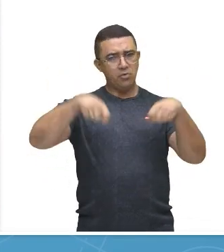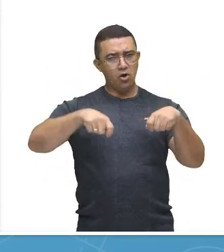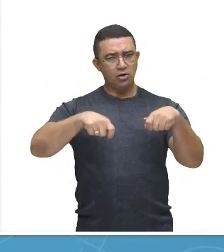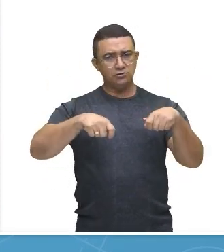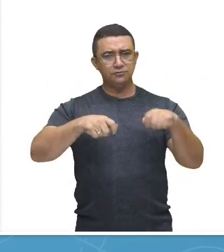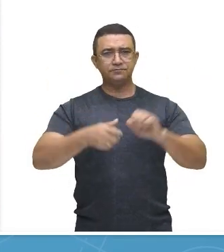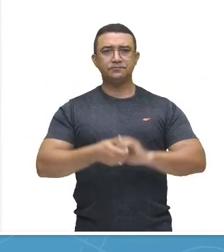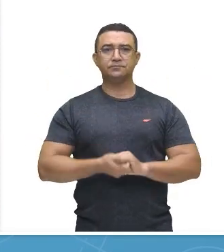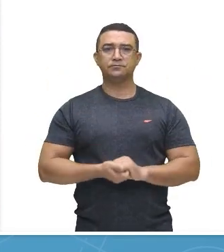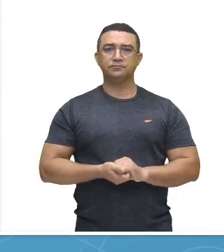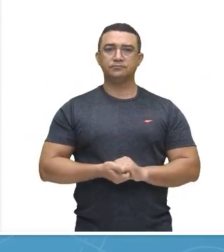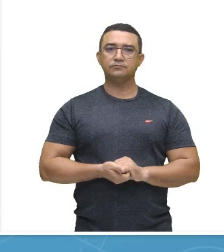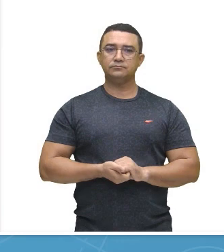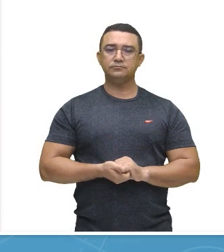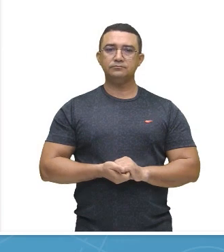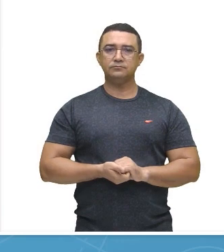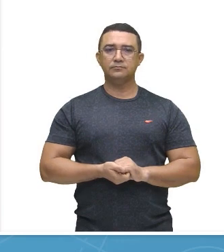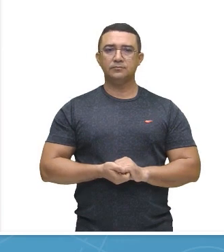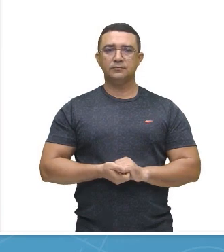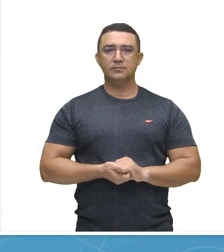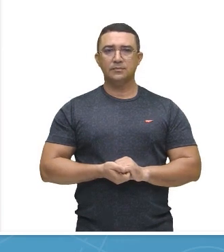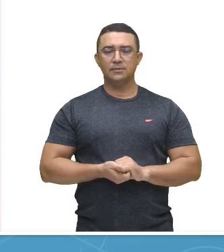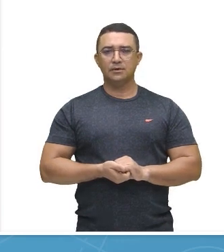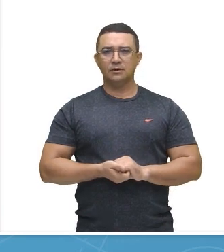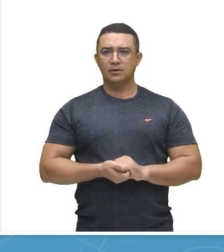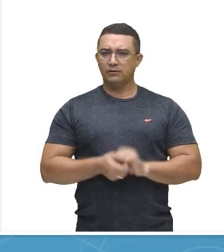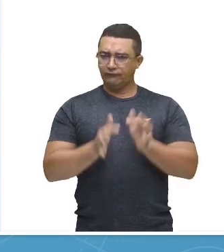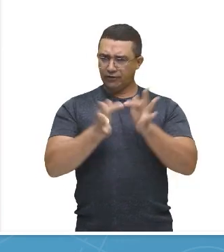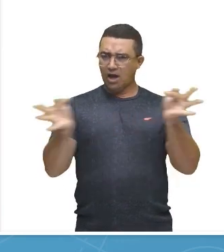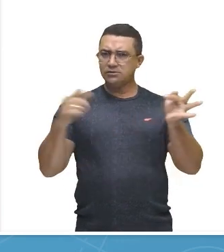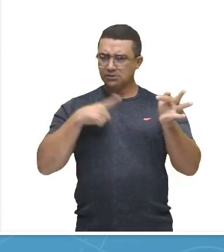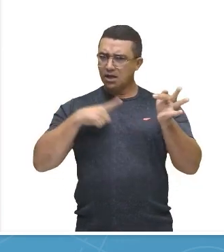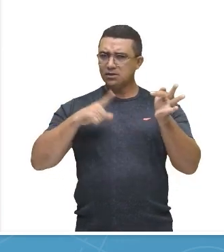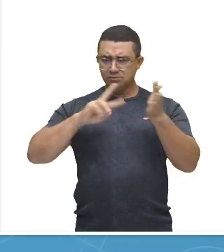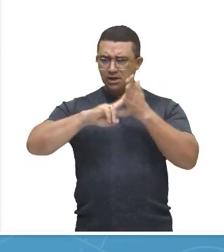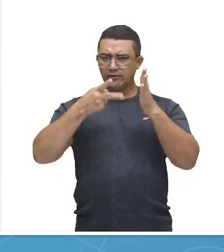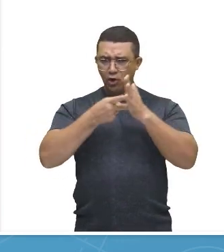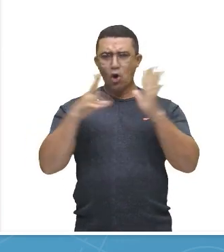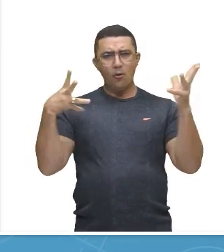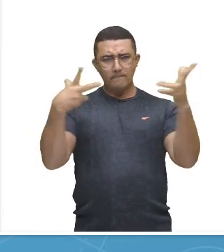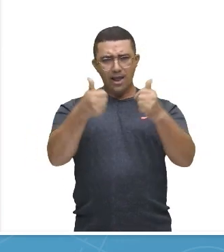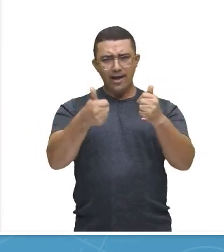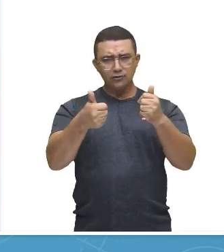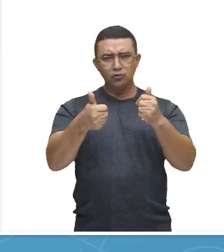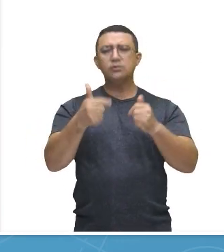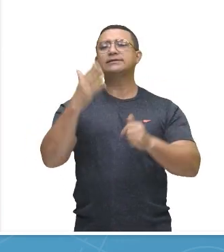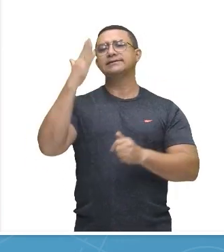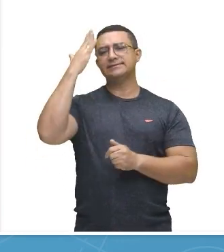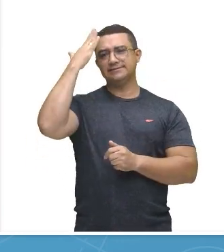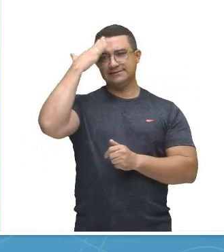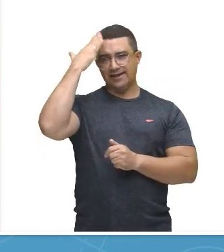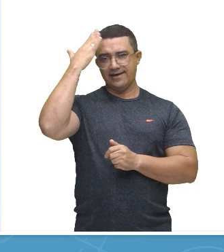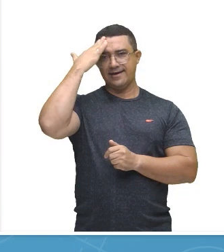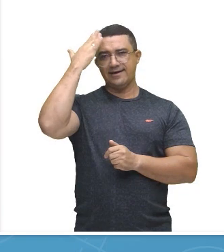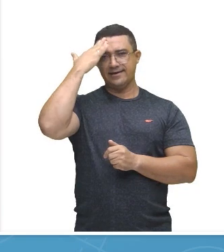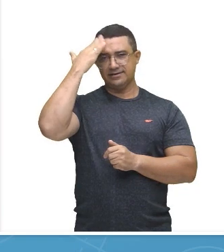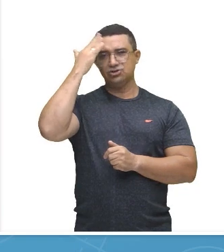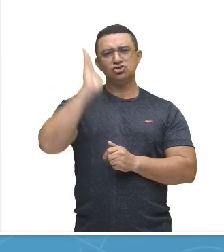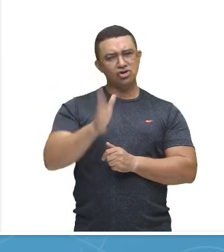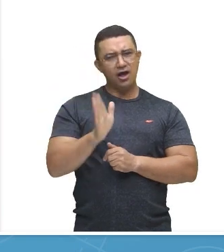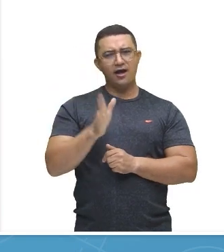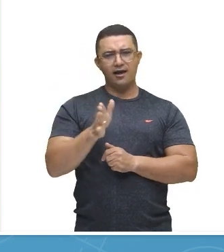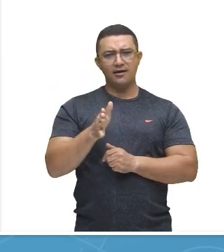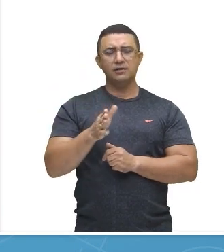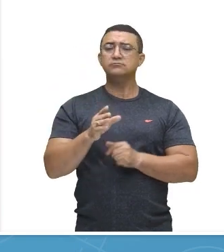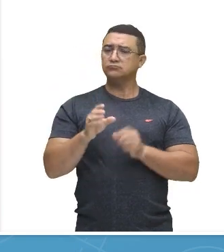ser. Ah, professor, a frase tem um sentido completo, eu já sei. eu já sei que ela tem um sentido completo?